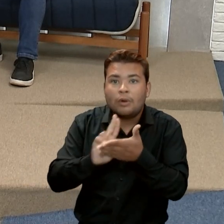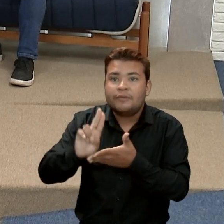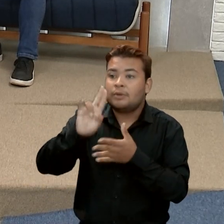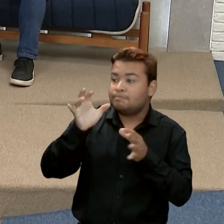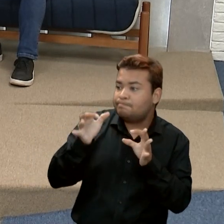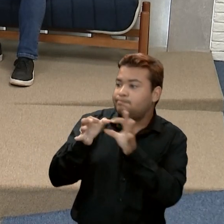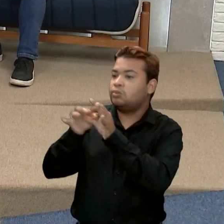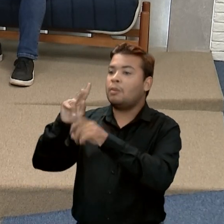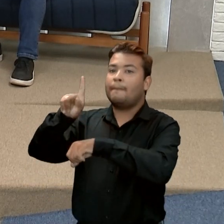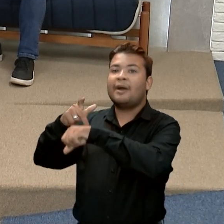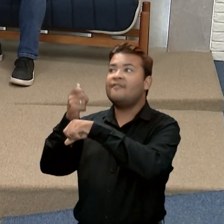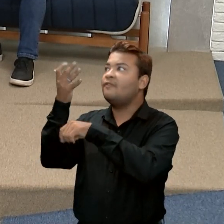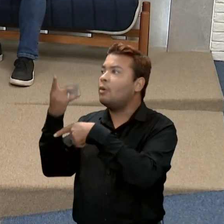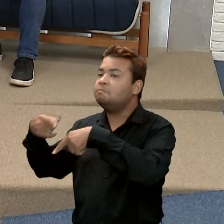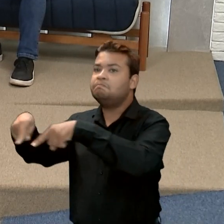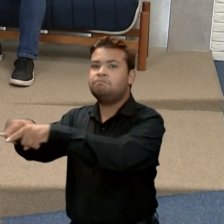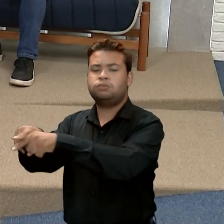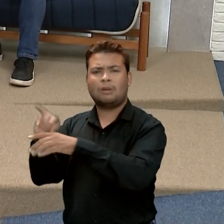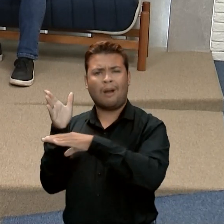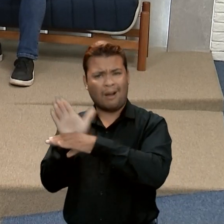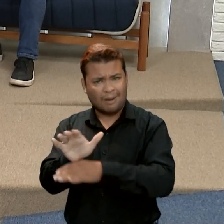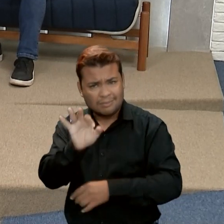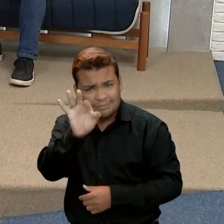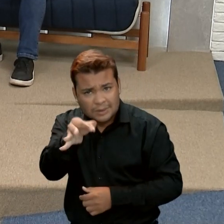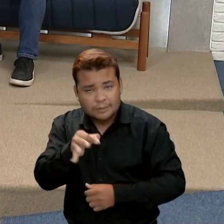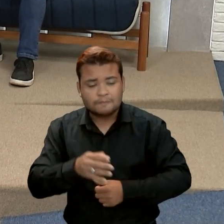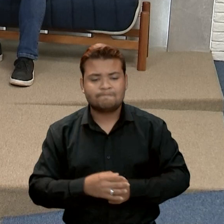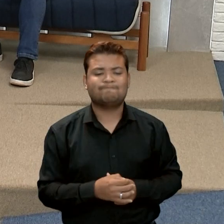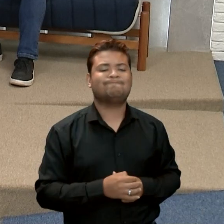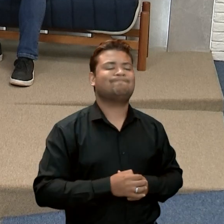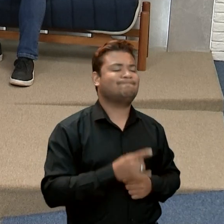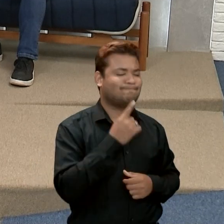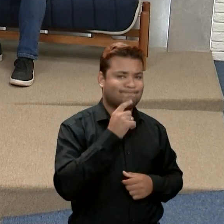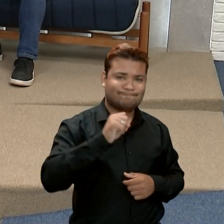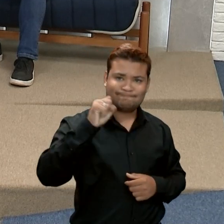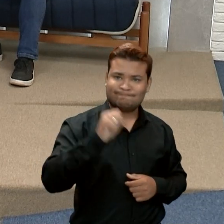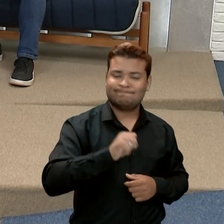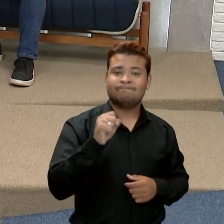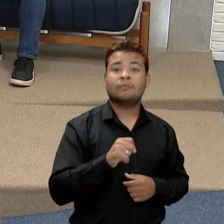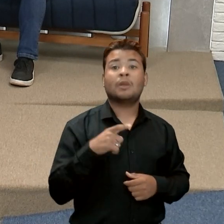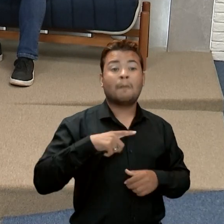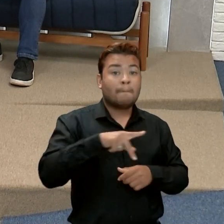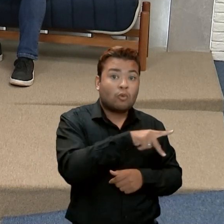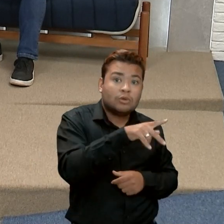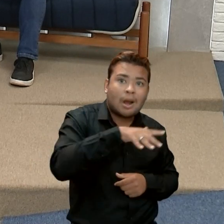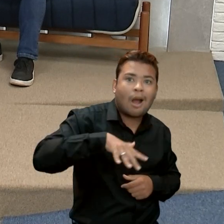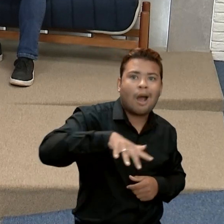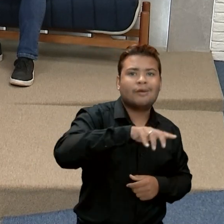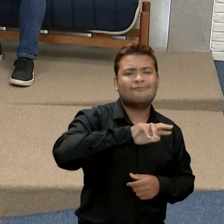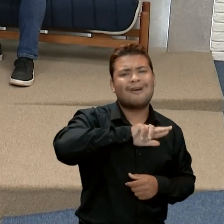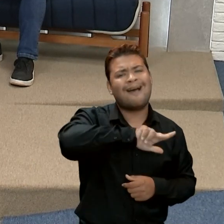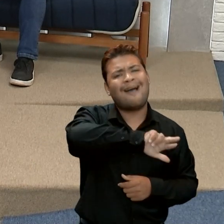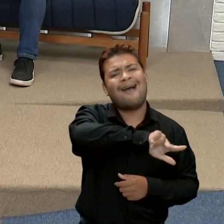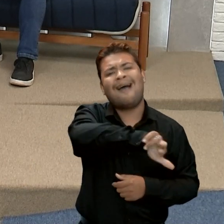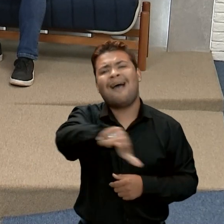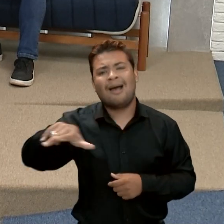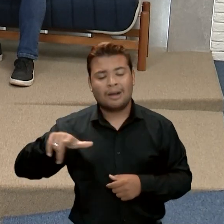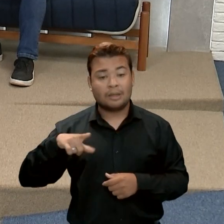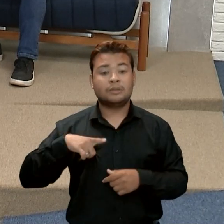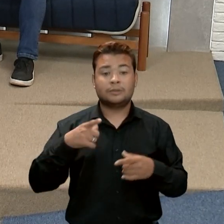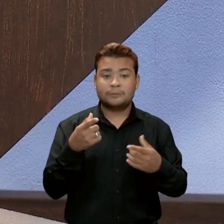nesse sentido, né? Com certeza. Os professores, todos os professores das diferentes áreas, eles têm